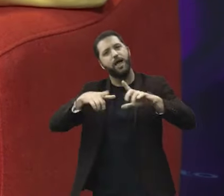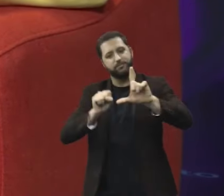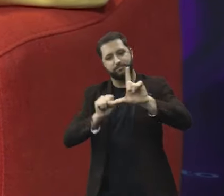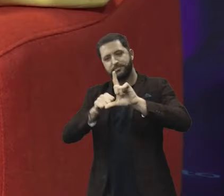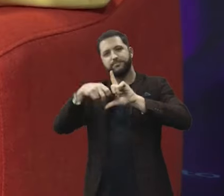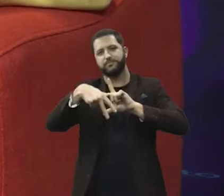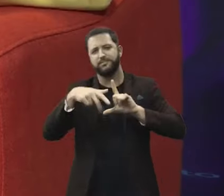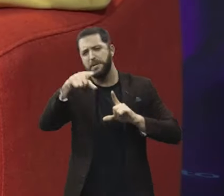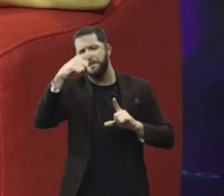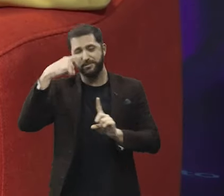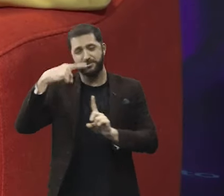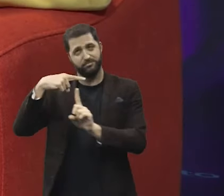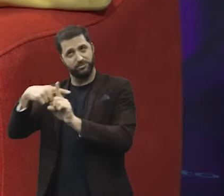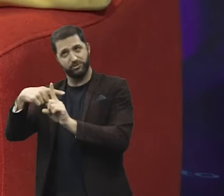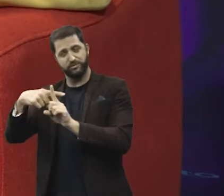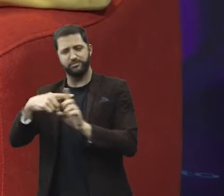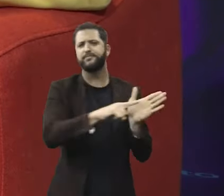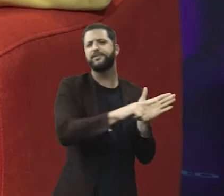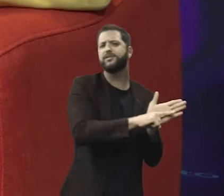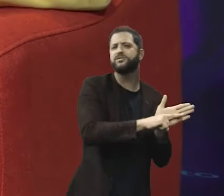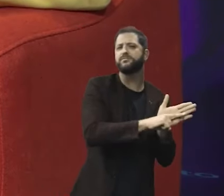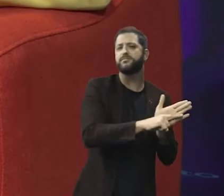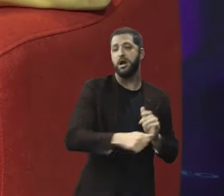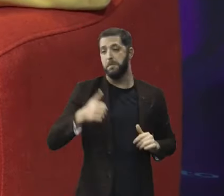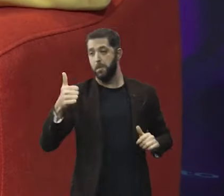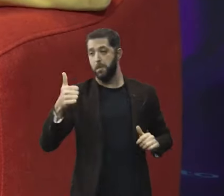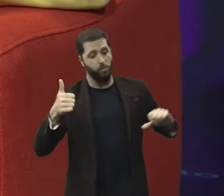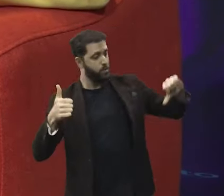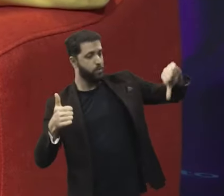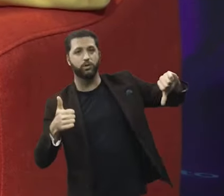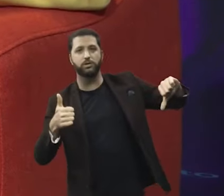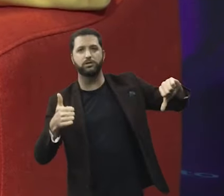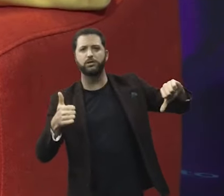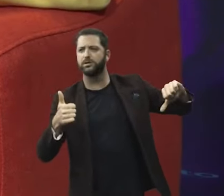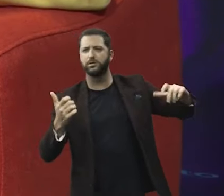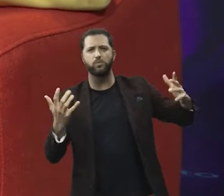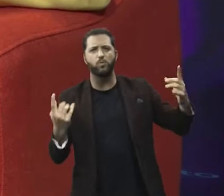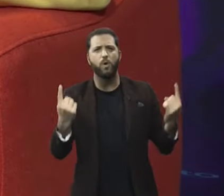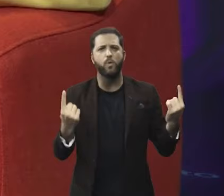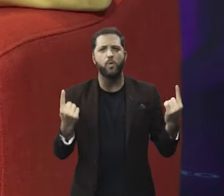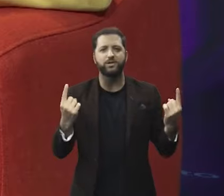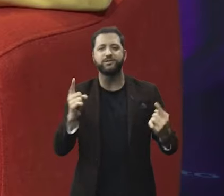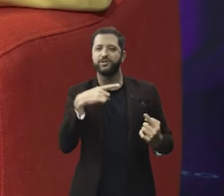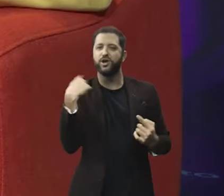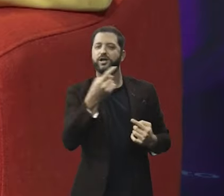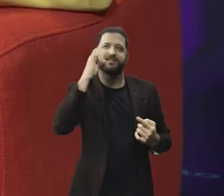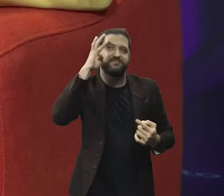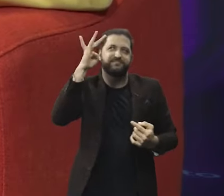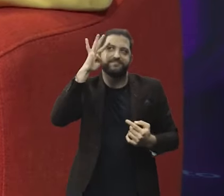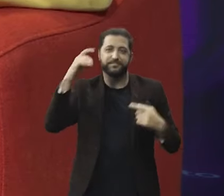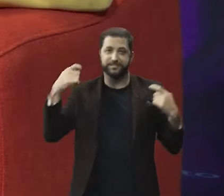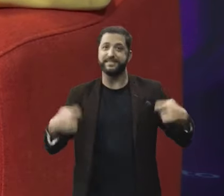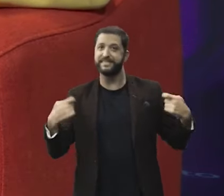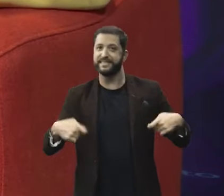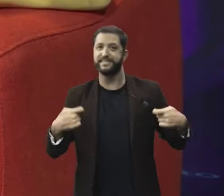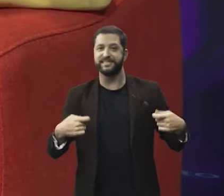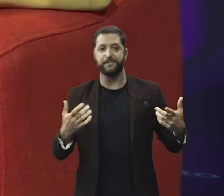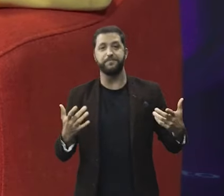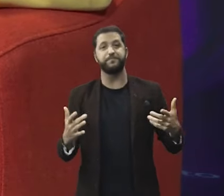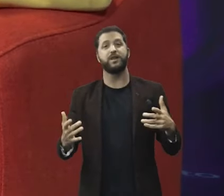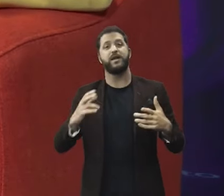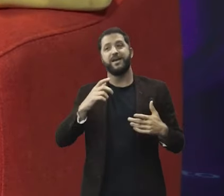uma maldição é sobre isso que eu preciso trazer reflexão as respostas nós não